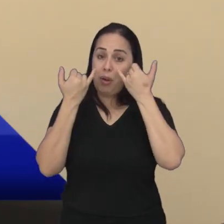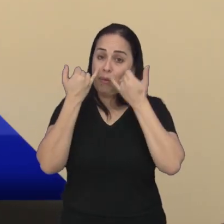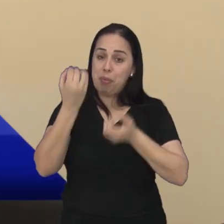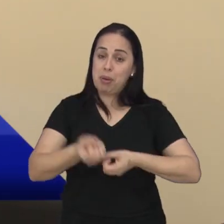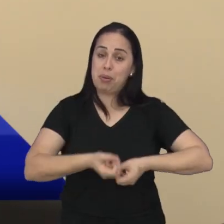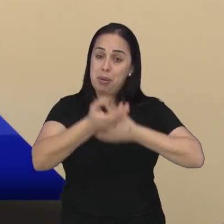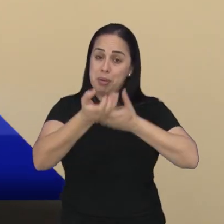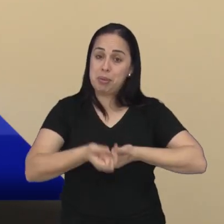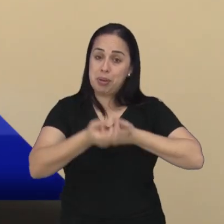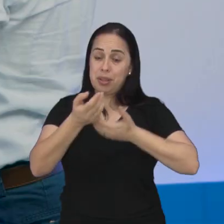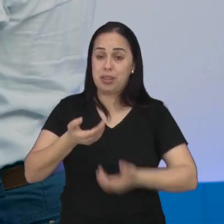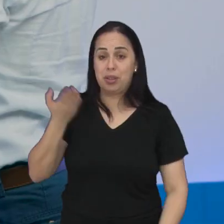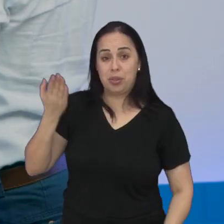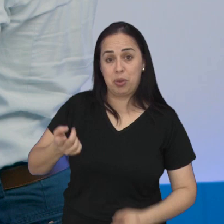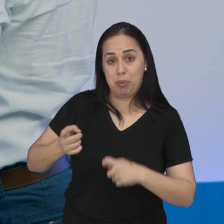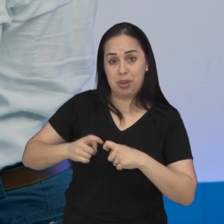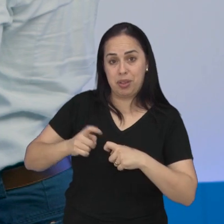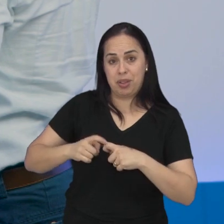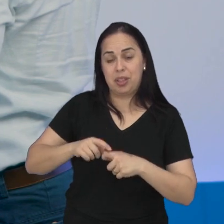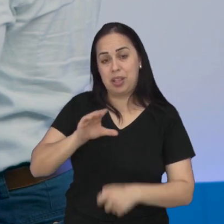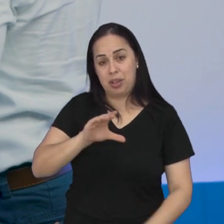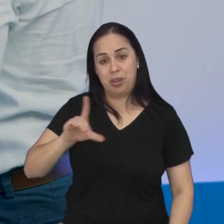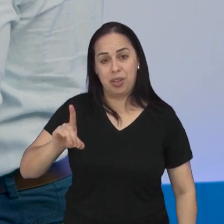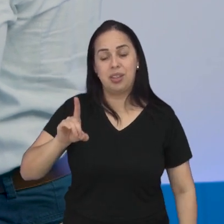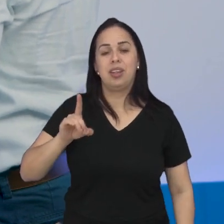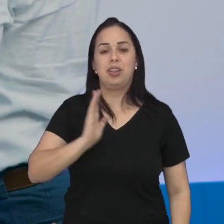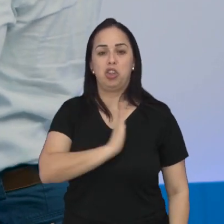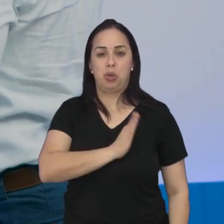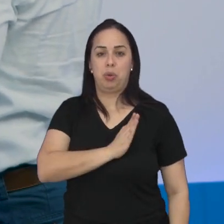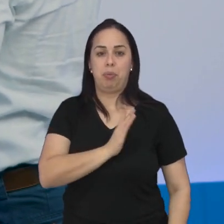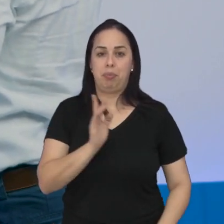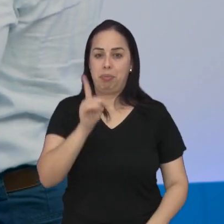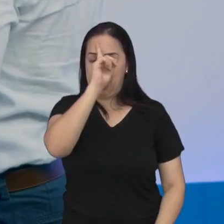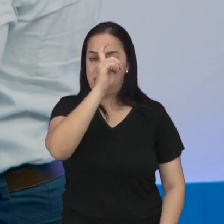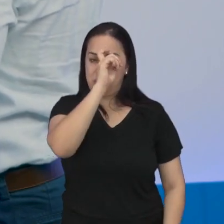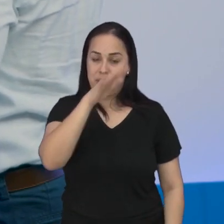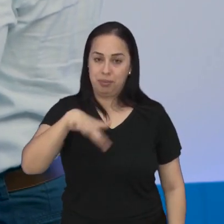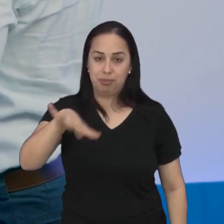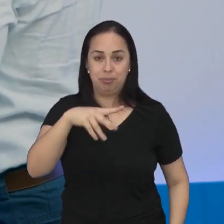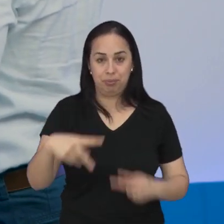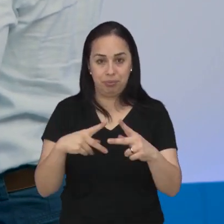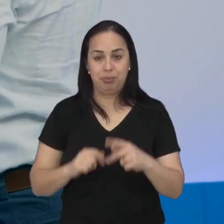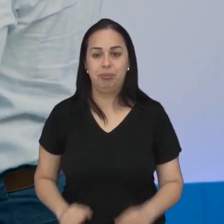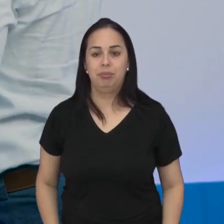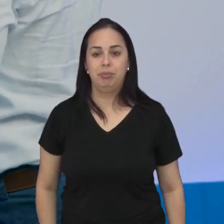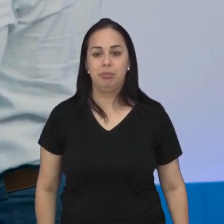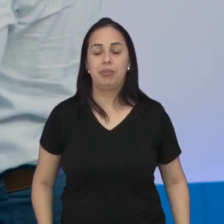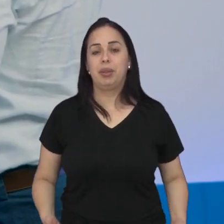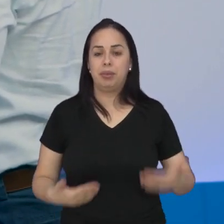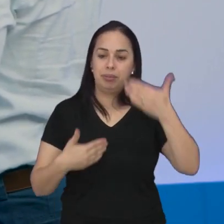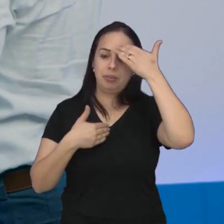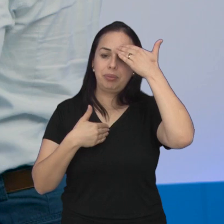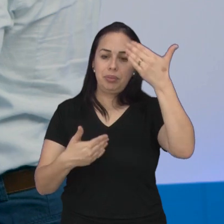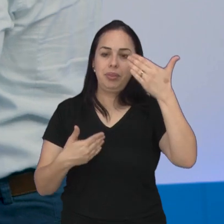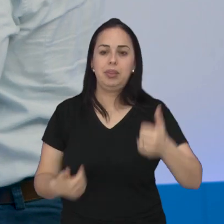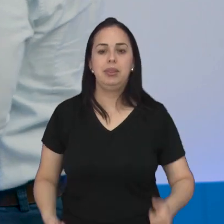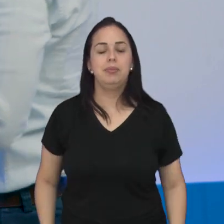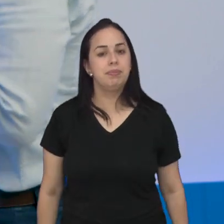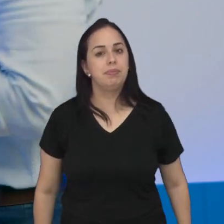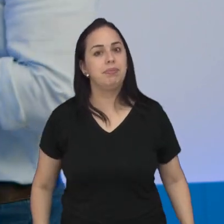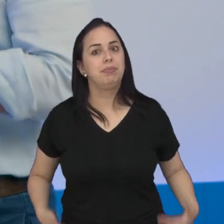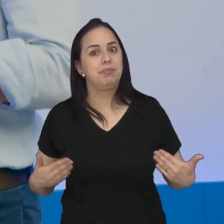um paciente que está na fila há 2 meses, mas está em casa aguardando, ele não vai